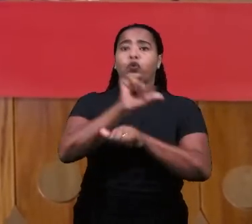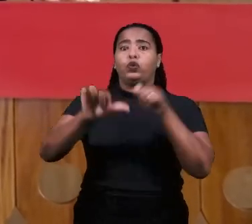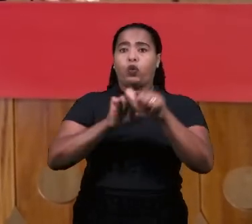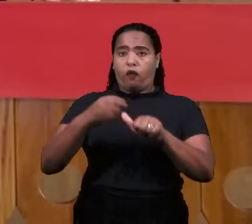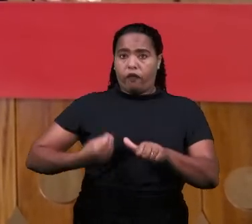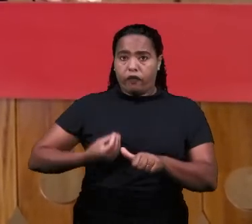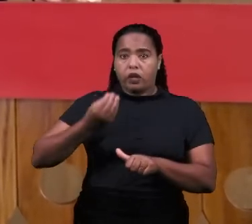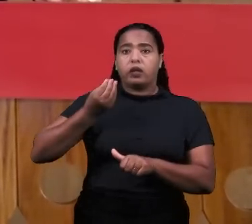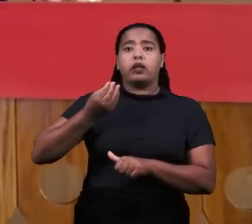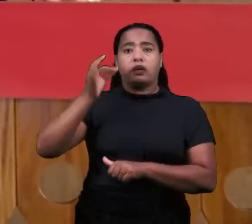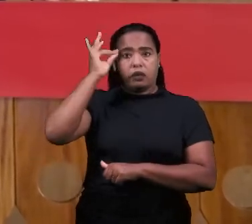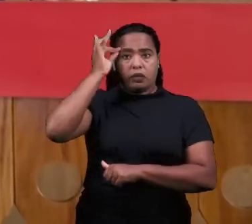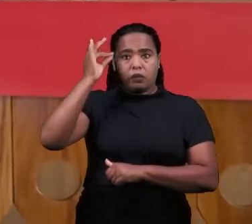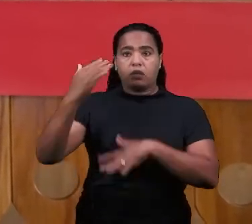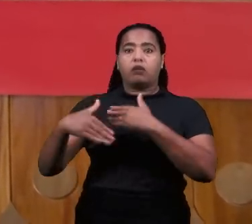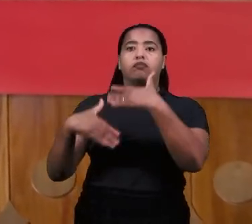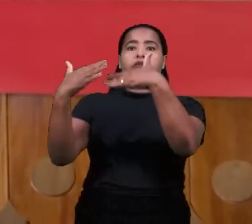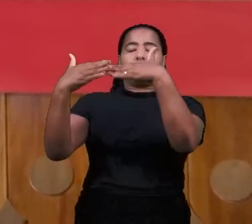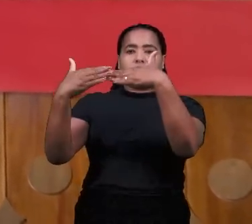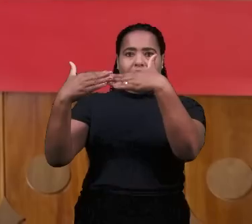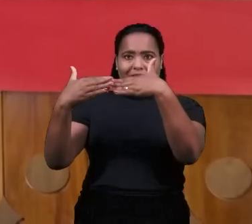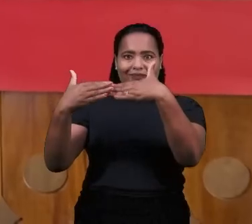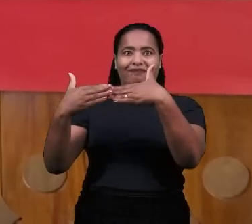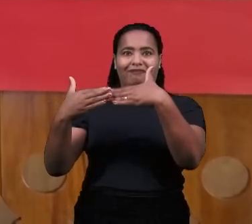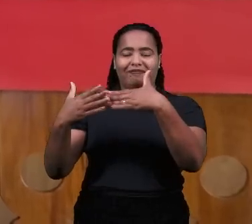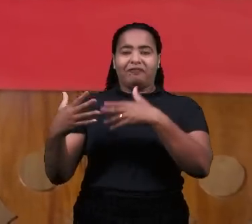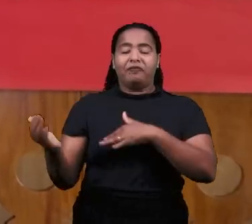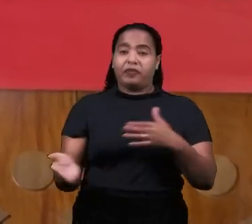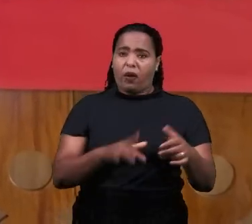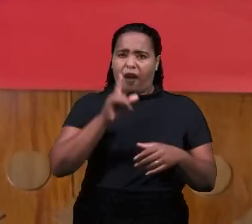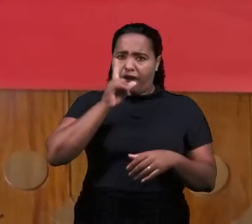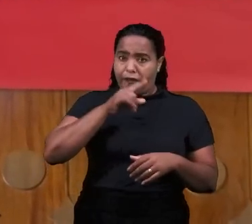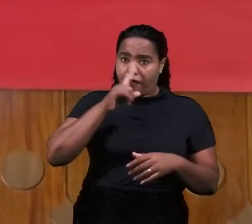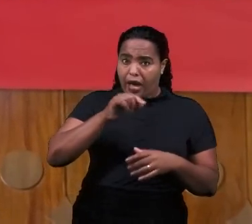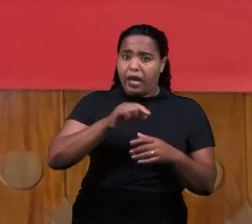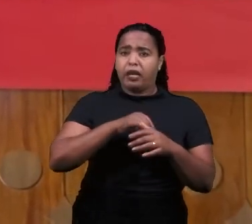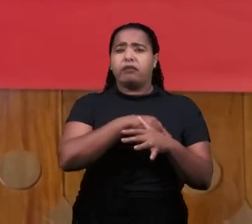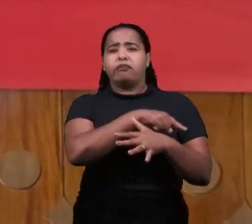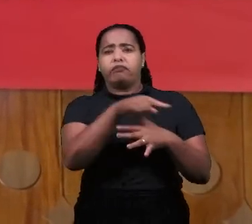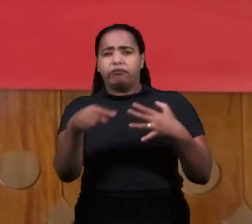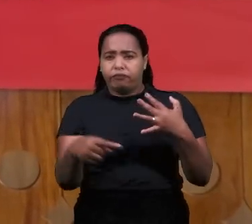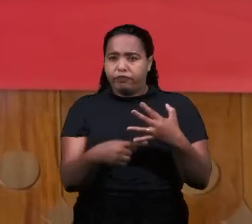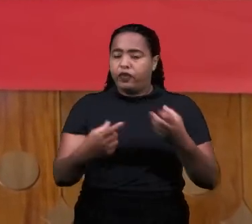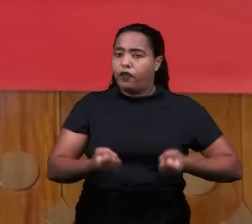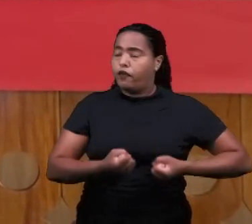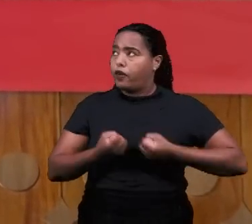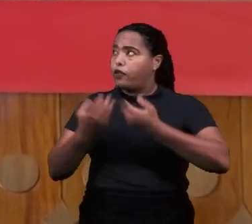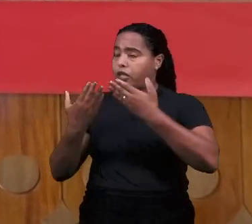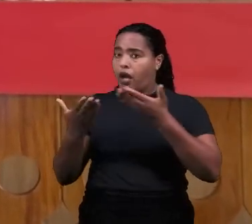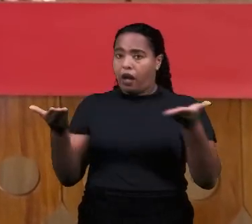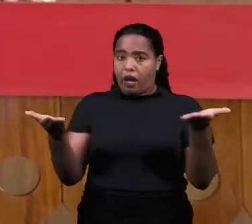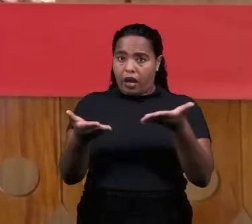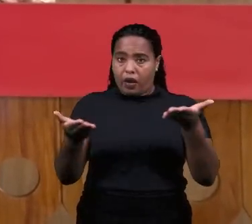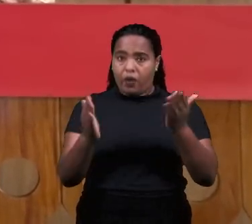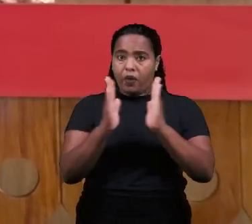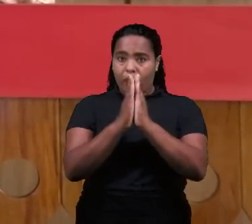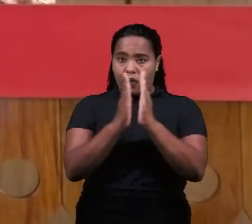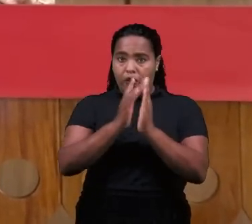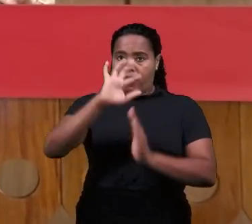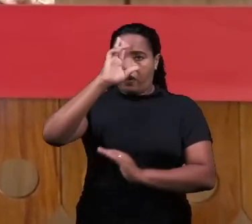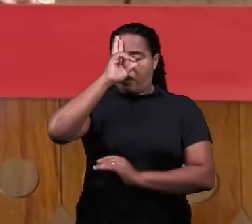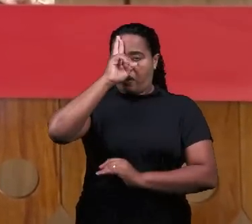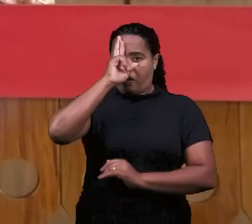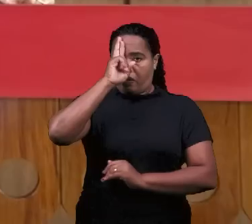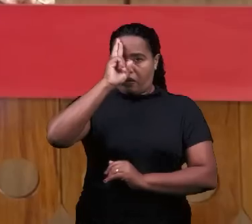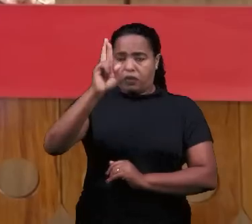estão confessando a sua falha relativa a esses pontos que o Senhor revelou aqui. Então vamos orar nesse instante. A